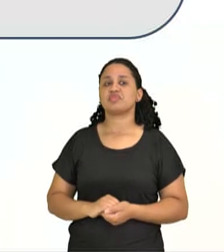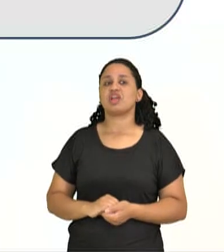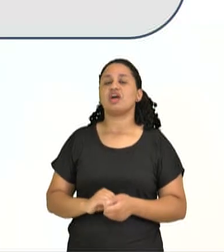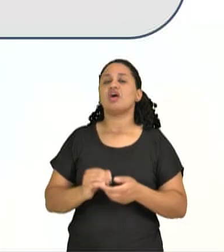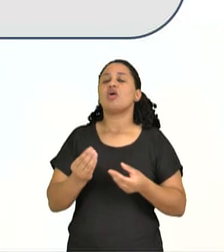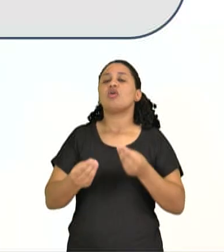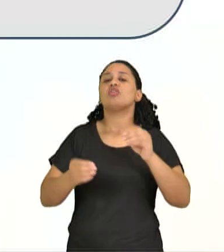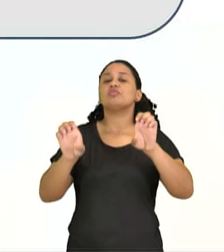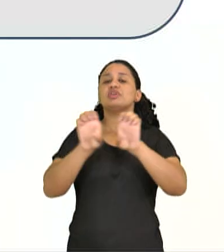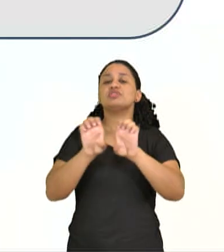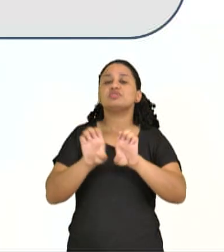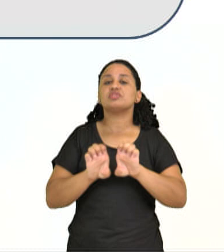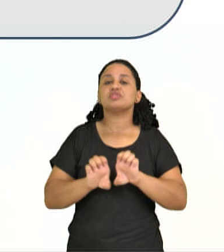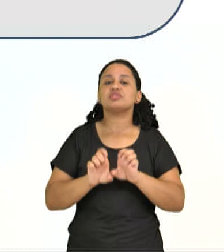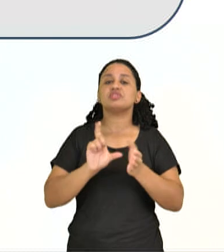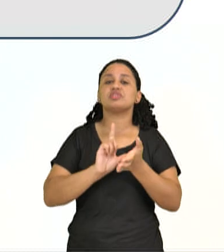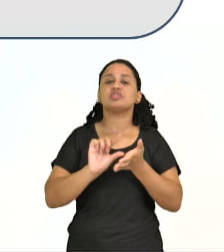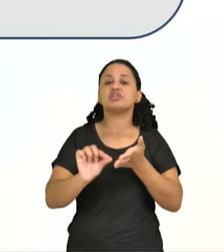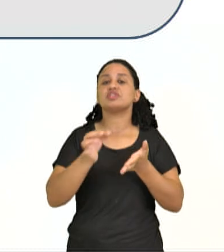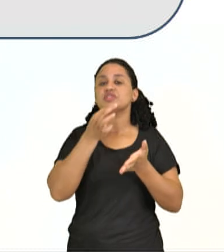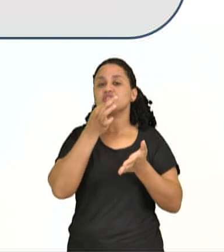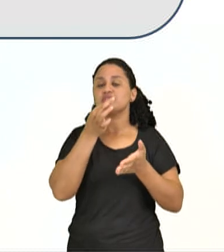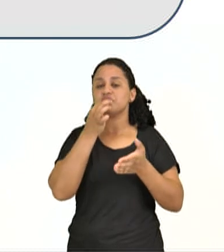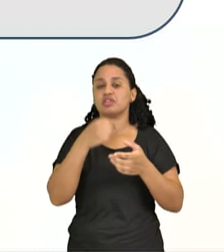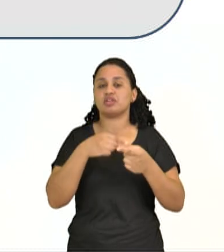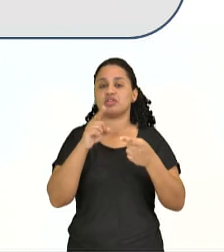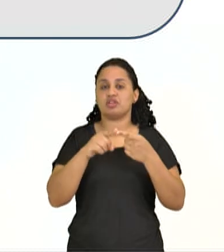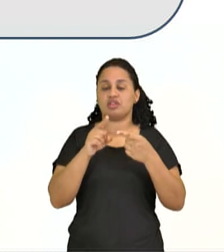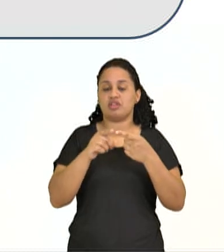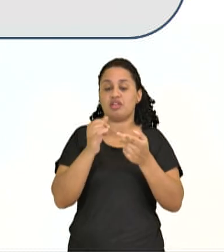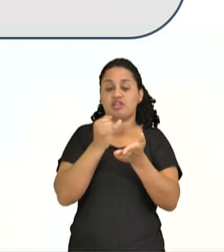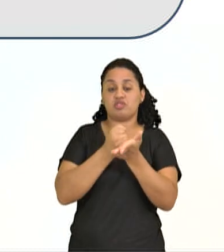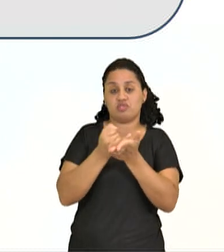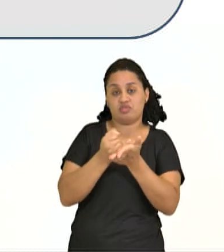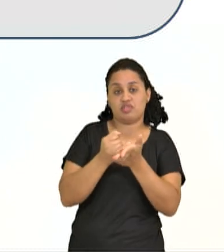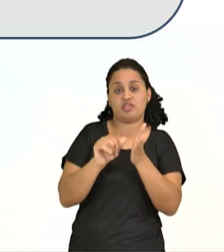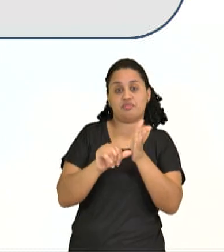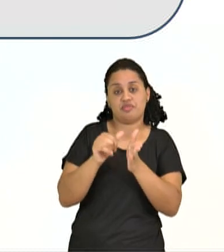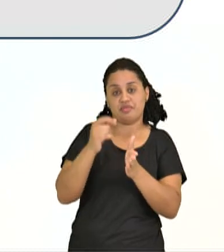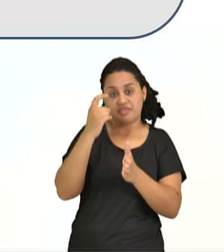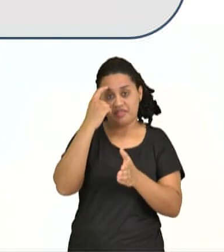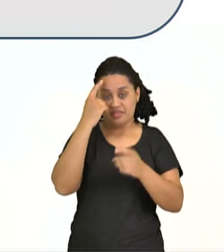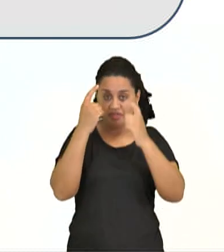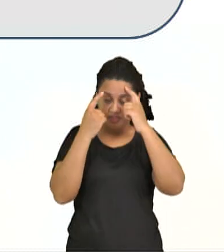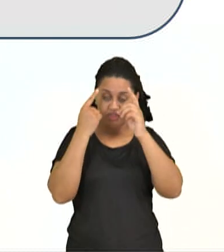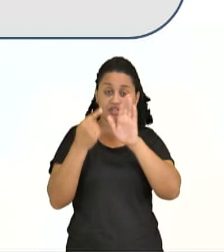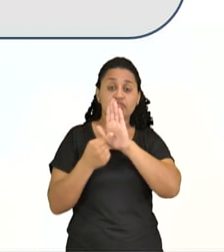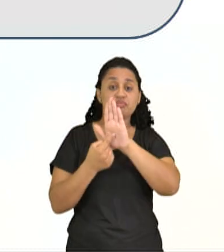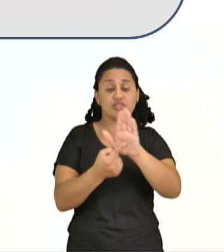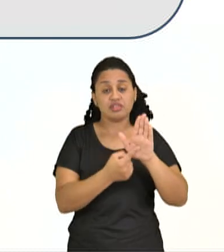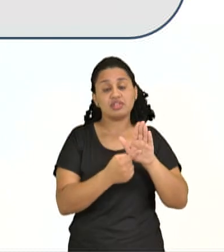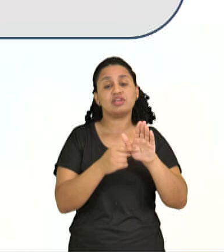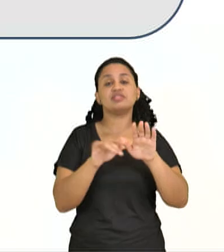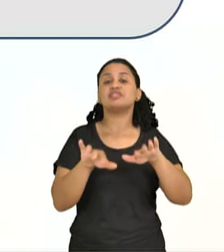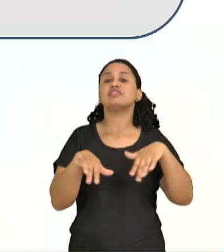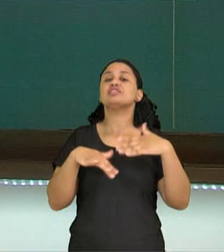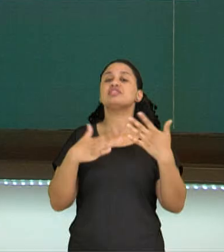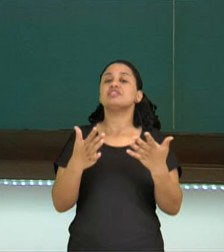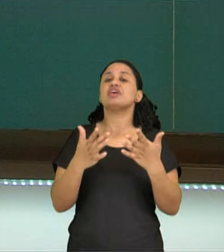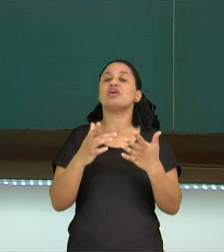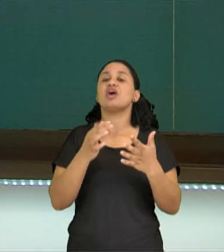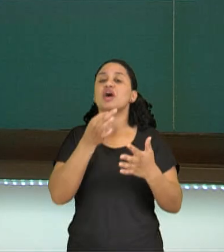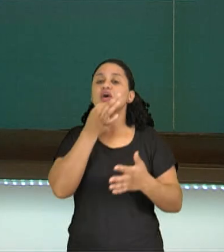Estrutura do artigo de opinião. Introdução. As primeiras ideias são apresentadas, ou seja, as primeiras ideias e